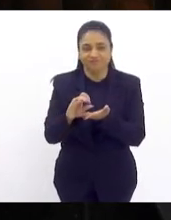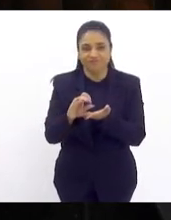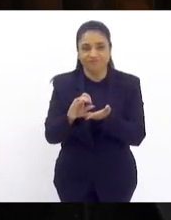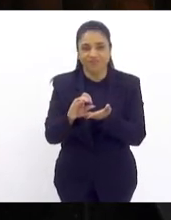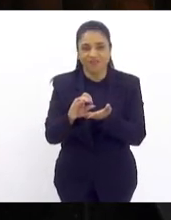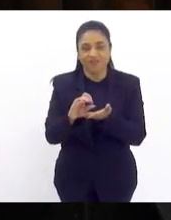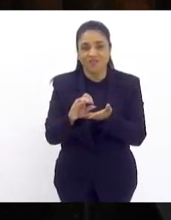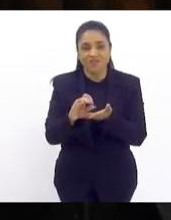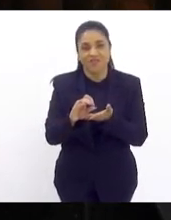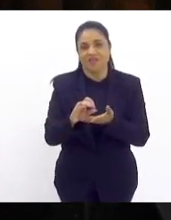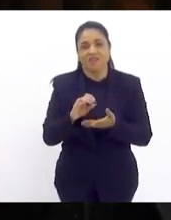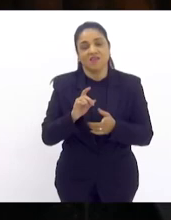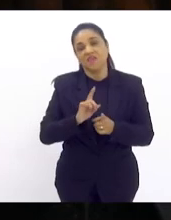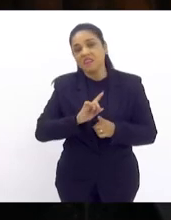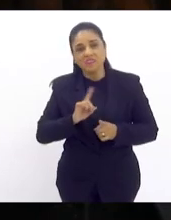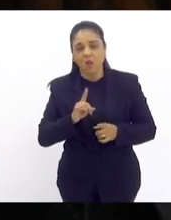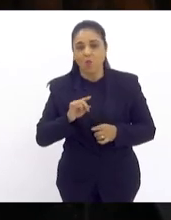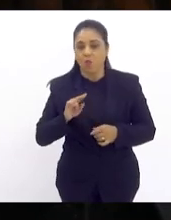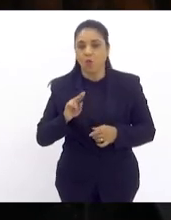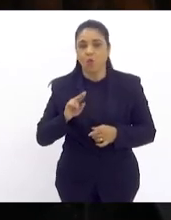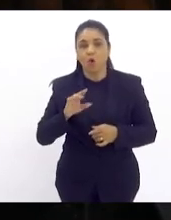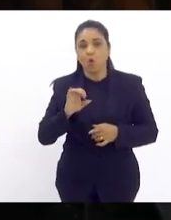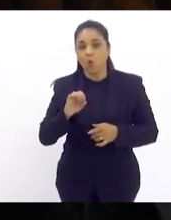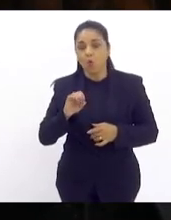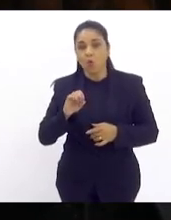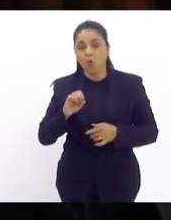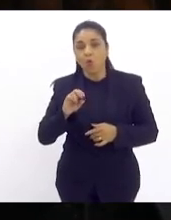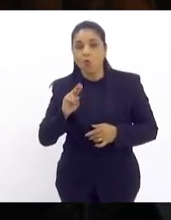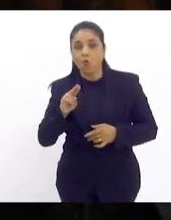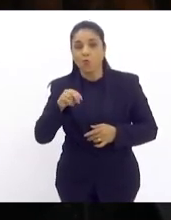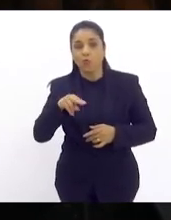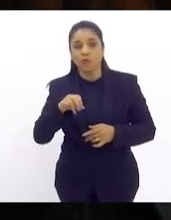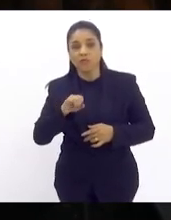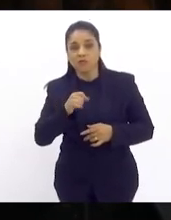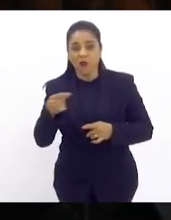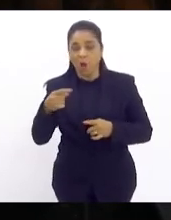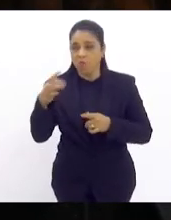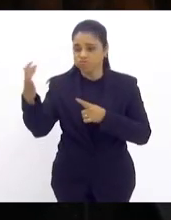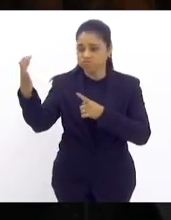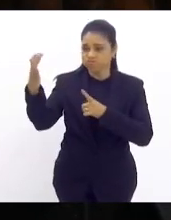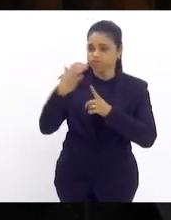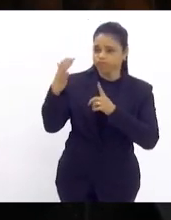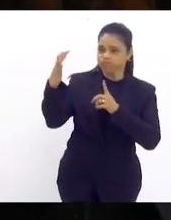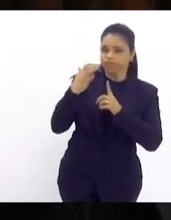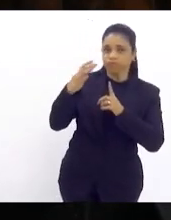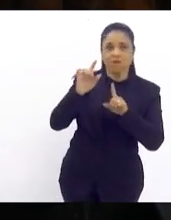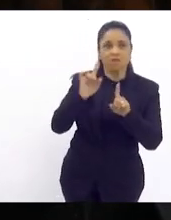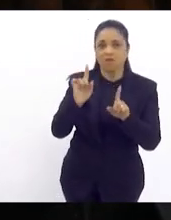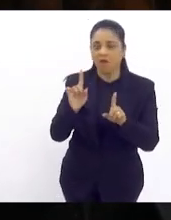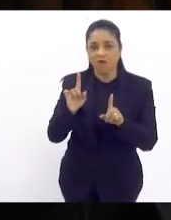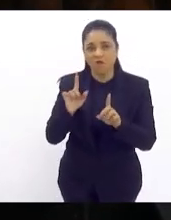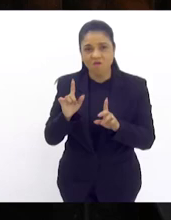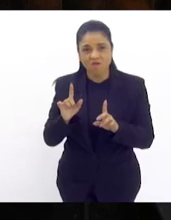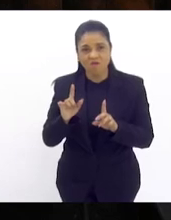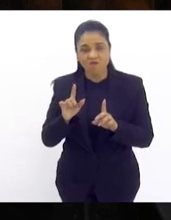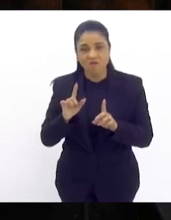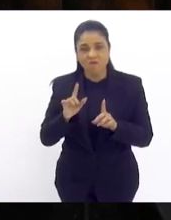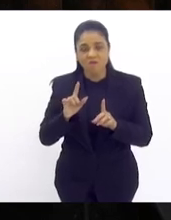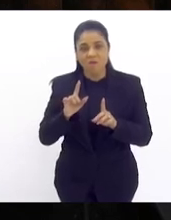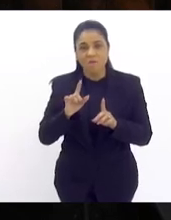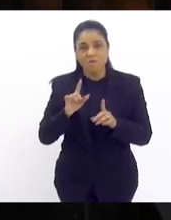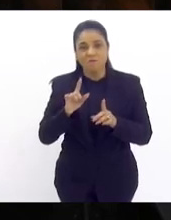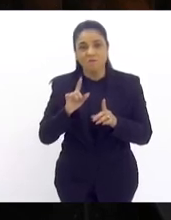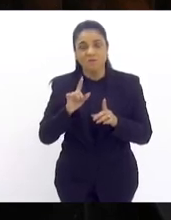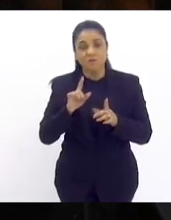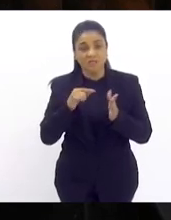a união funcionar como uma repressora fosse porque tá escrito